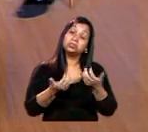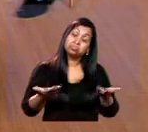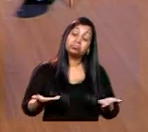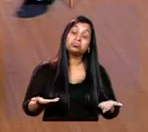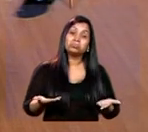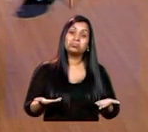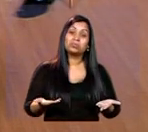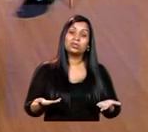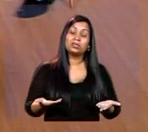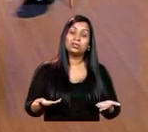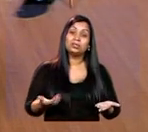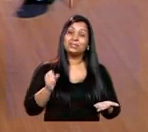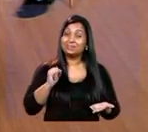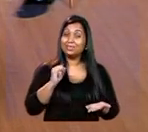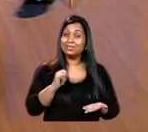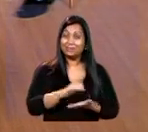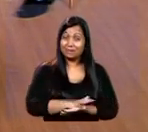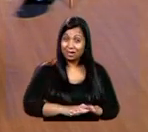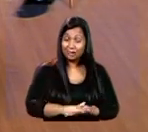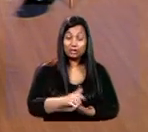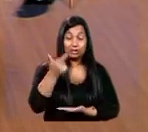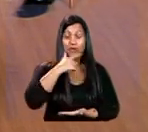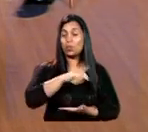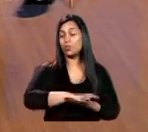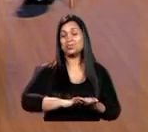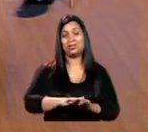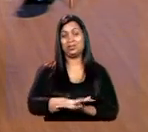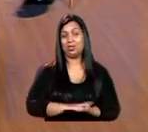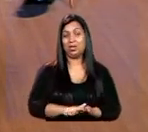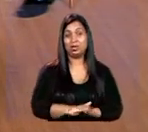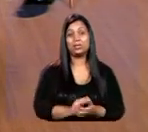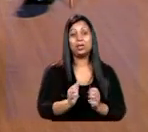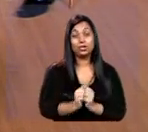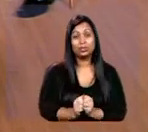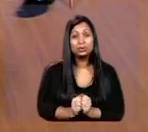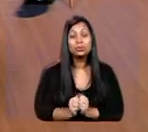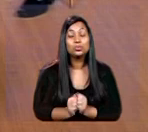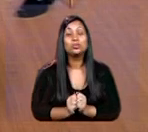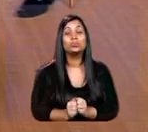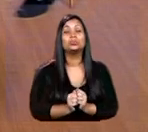ali. E aí, assim, sem isso, a gente não consegue nada. E aí,